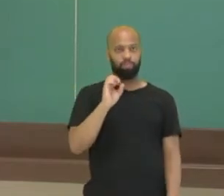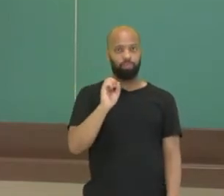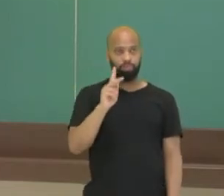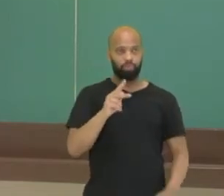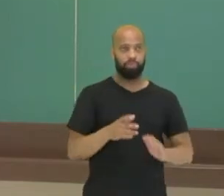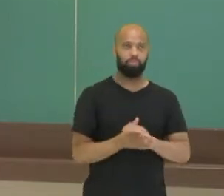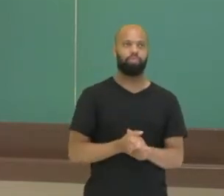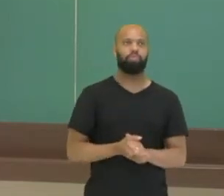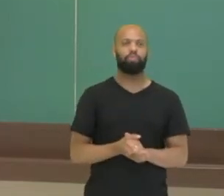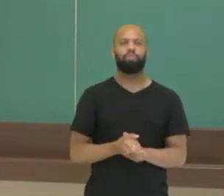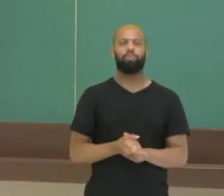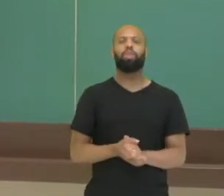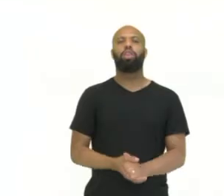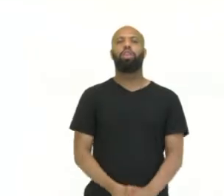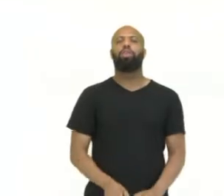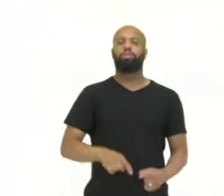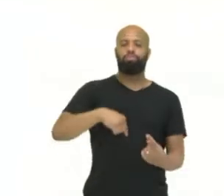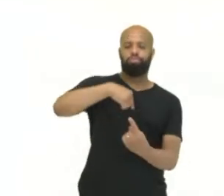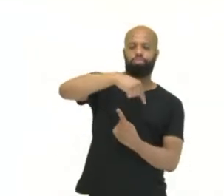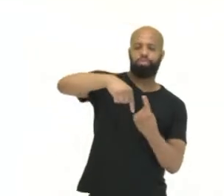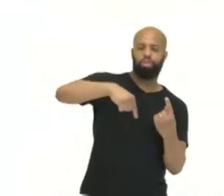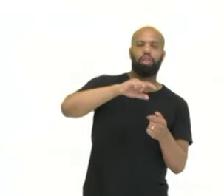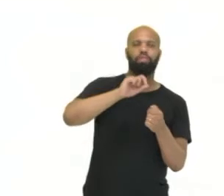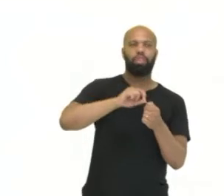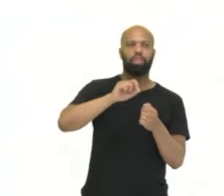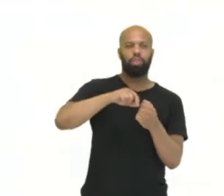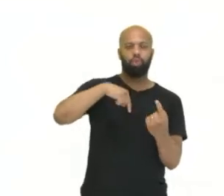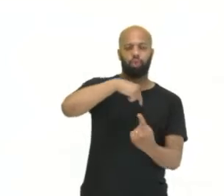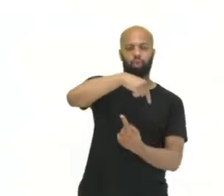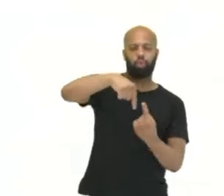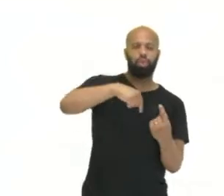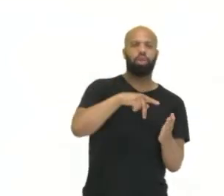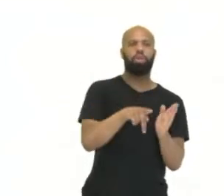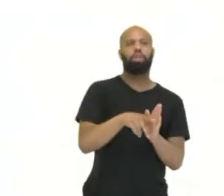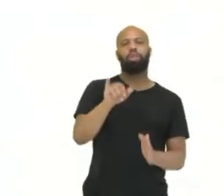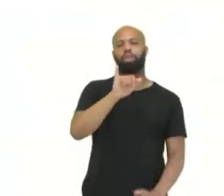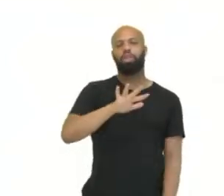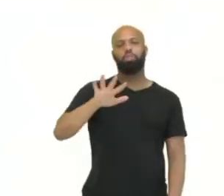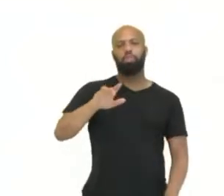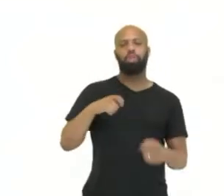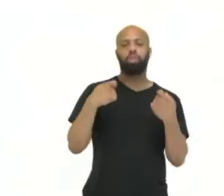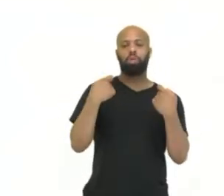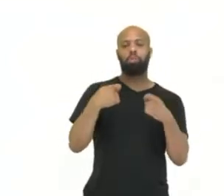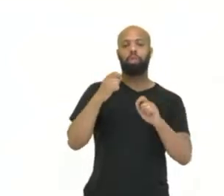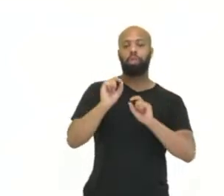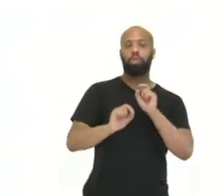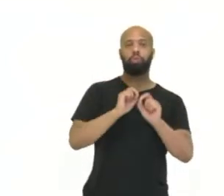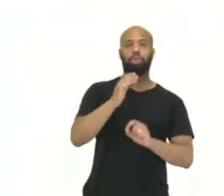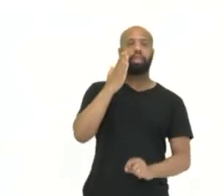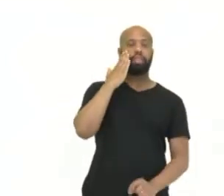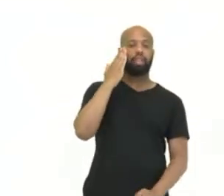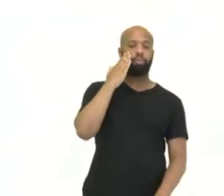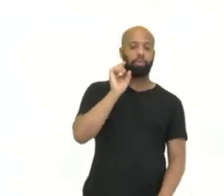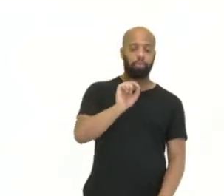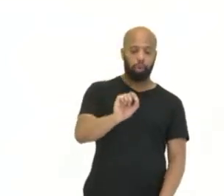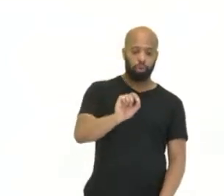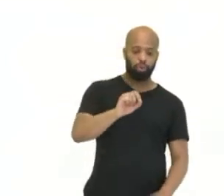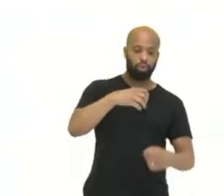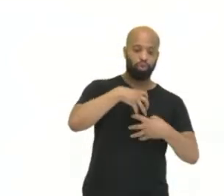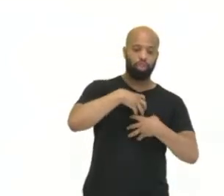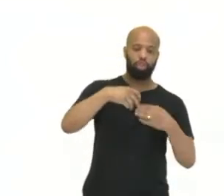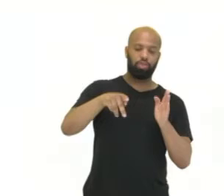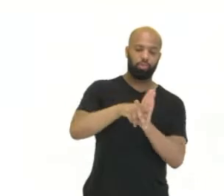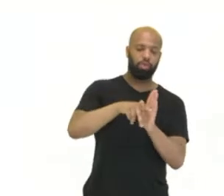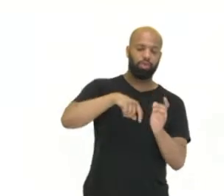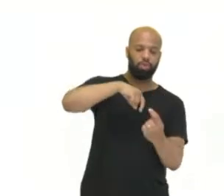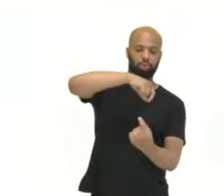Então, a rotação, ó. Para construir a rotação de uma figura, é preciso definir o ponto em torno do qual essa figura